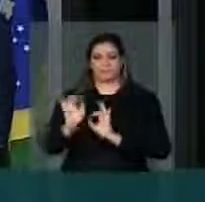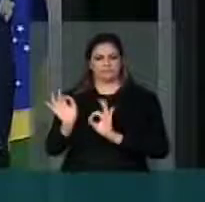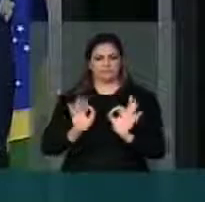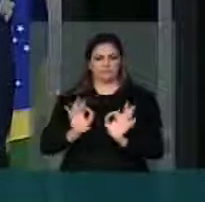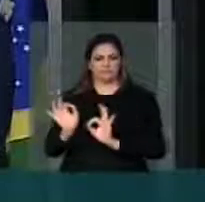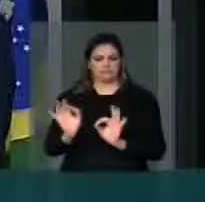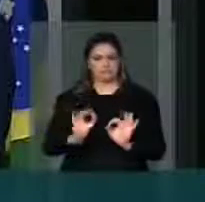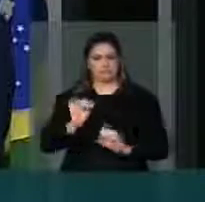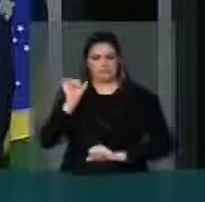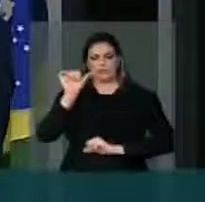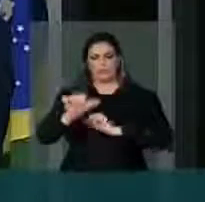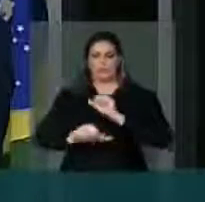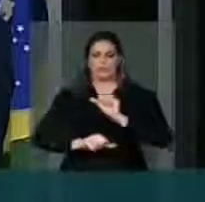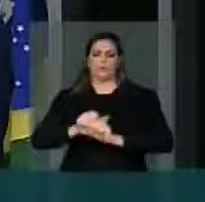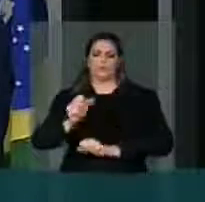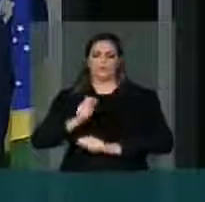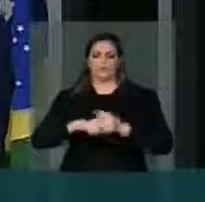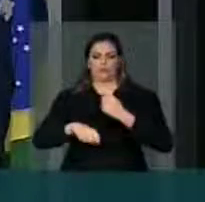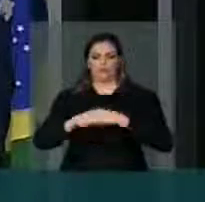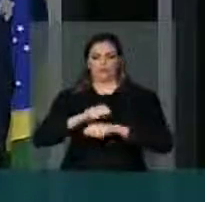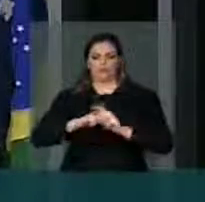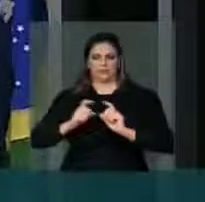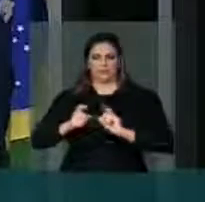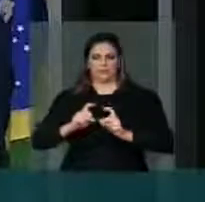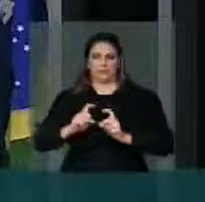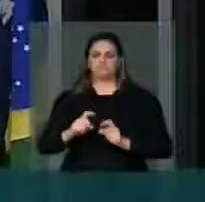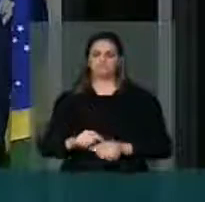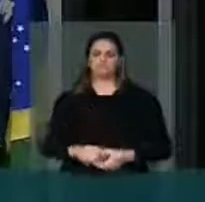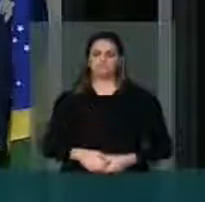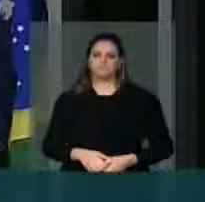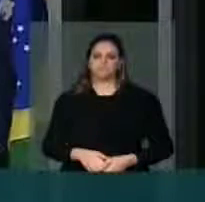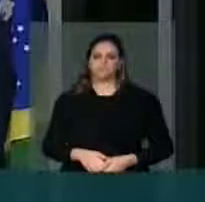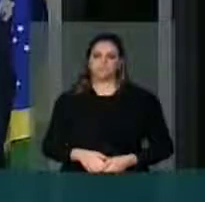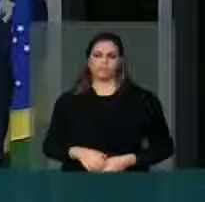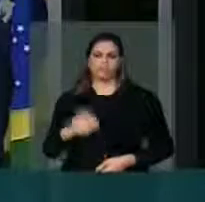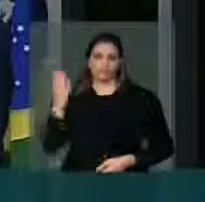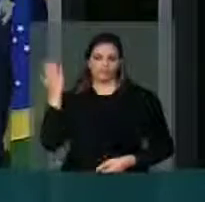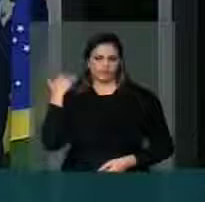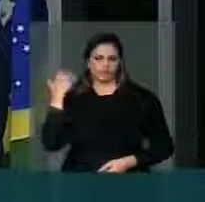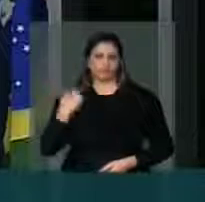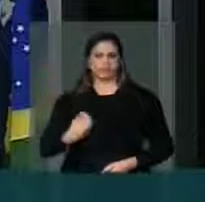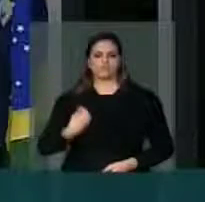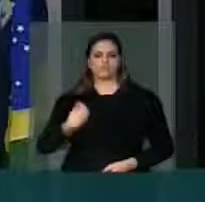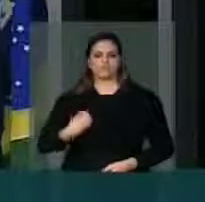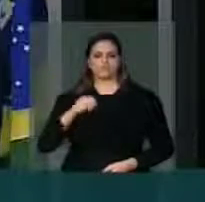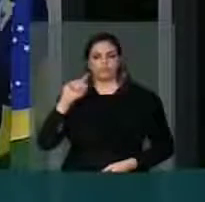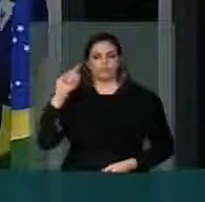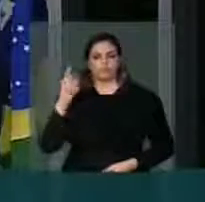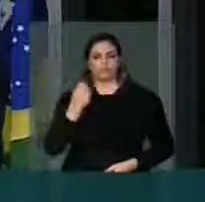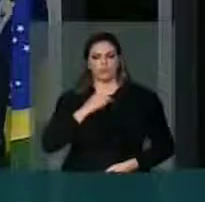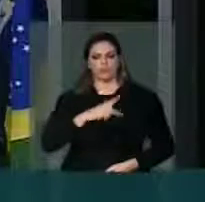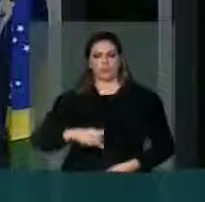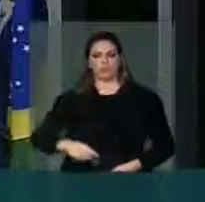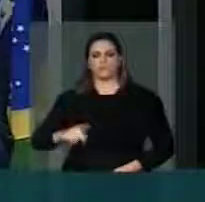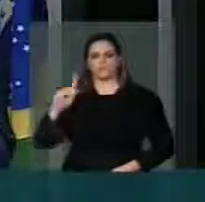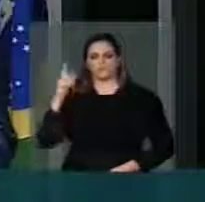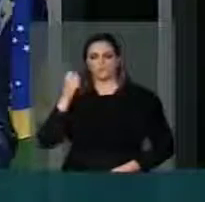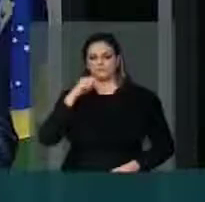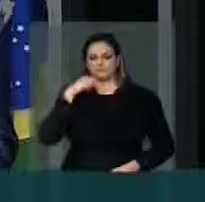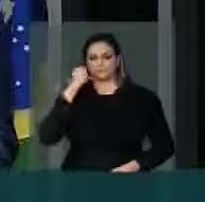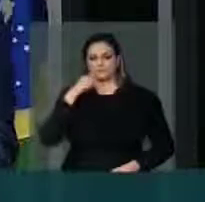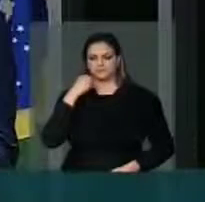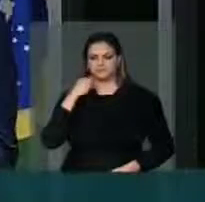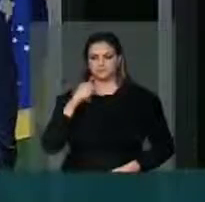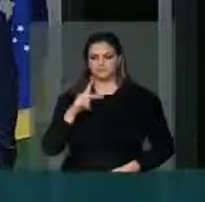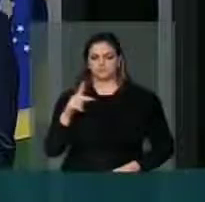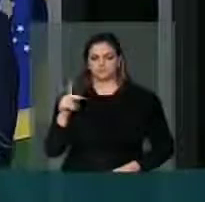reforma econômica e congratulamos a decisão do governo sob o comando do saudoso ex-presidente, ex-senador pelo PPS,